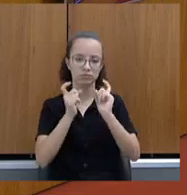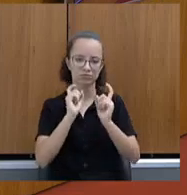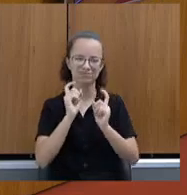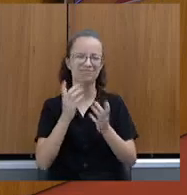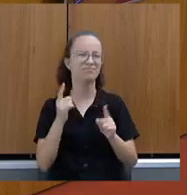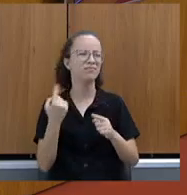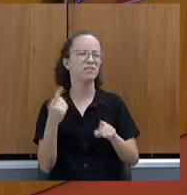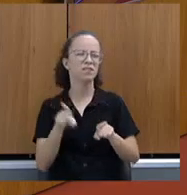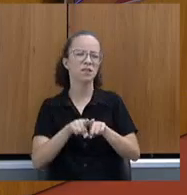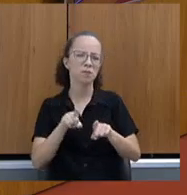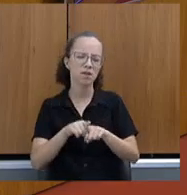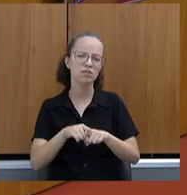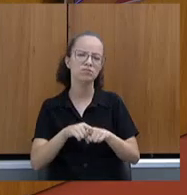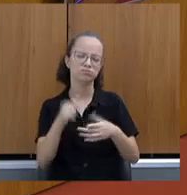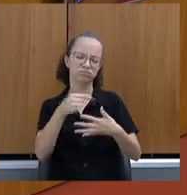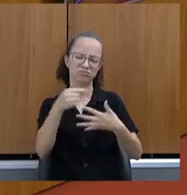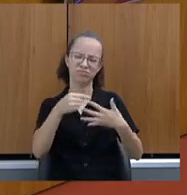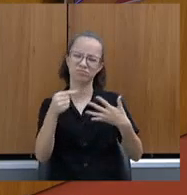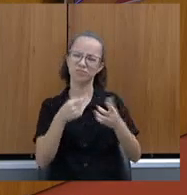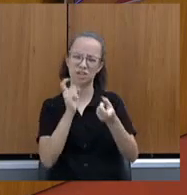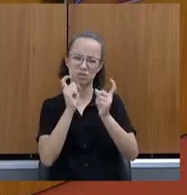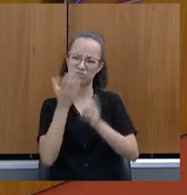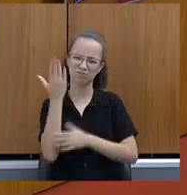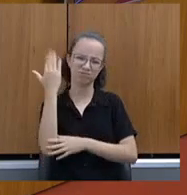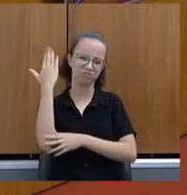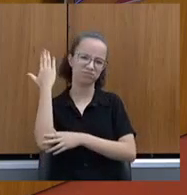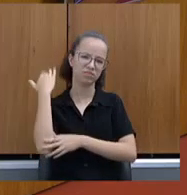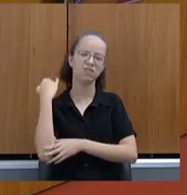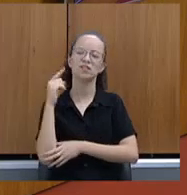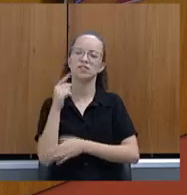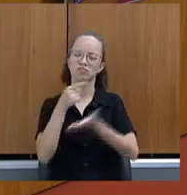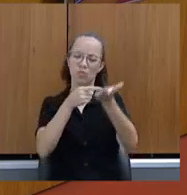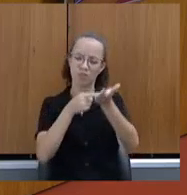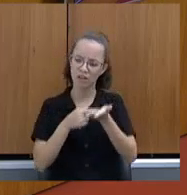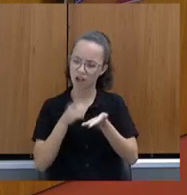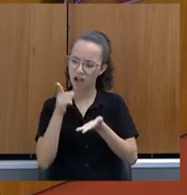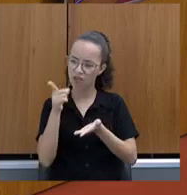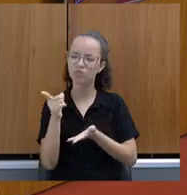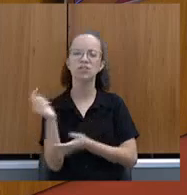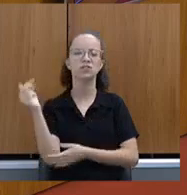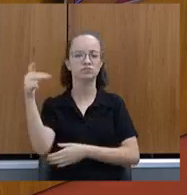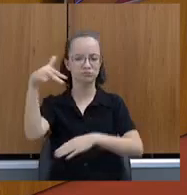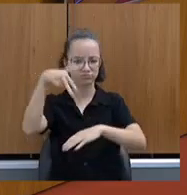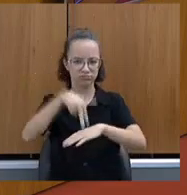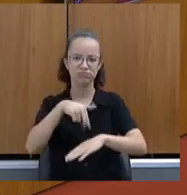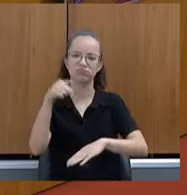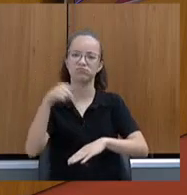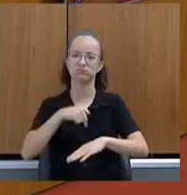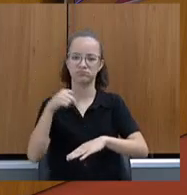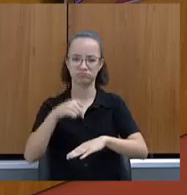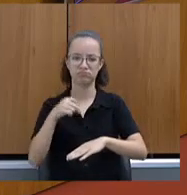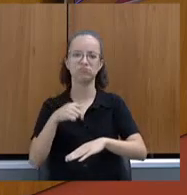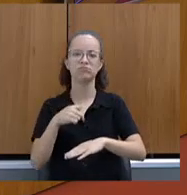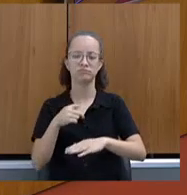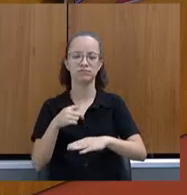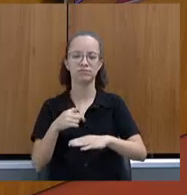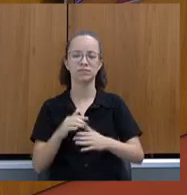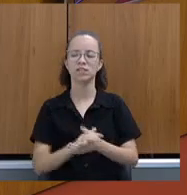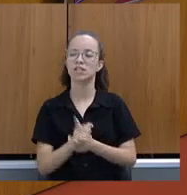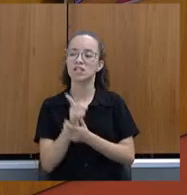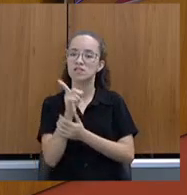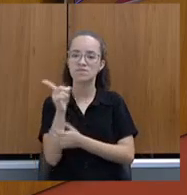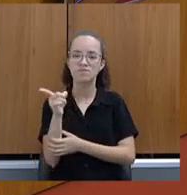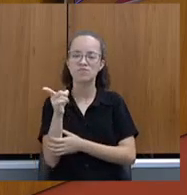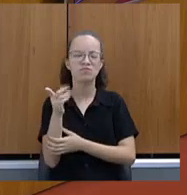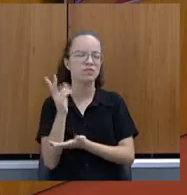tantas outras né em outros momentos que foi convidado que foi chamado até essa casa sempre